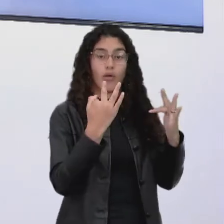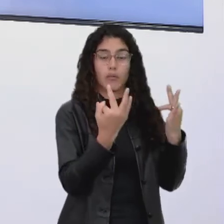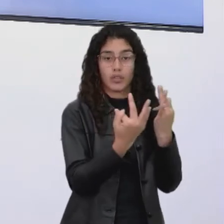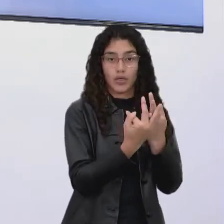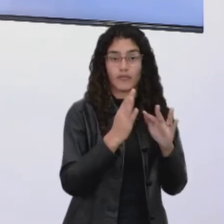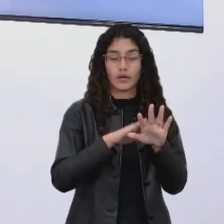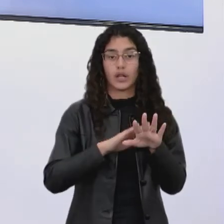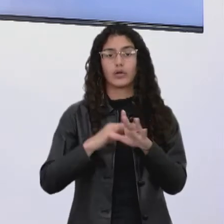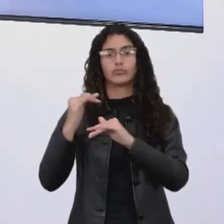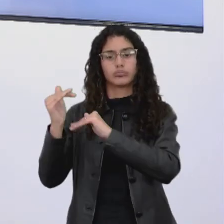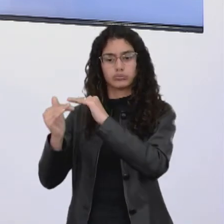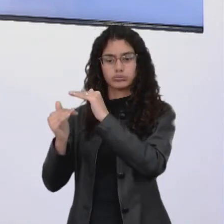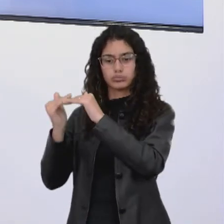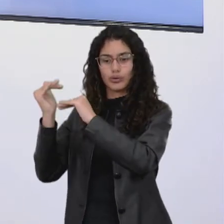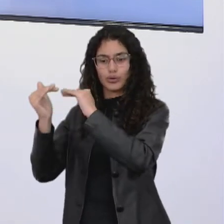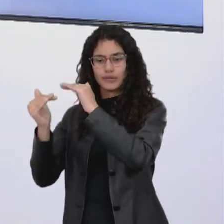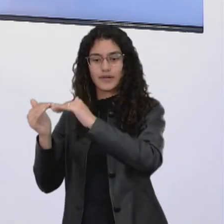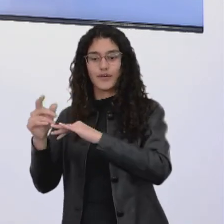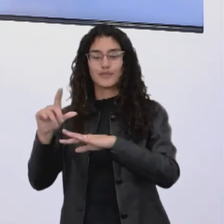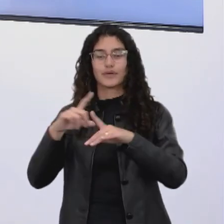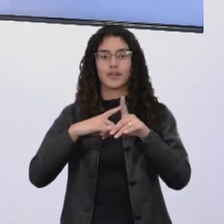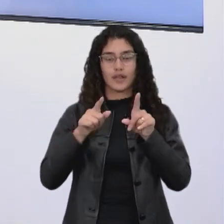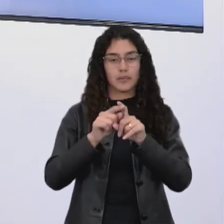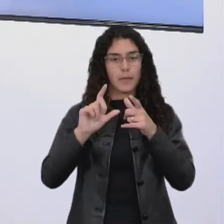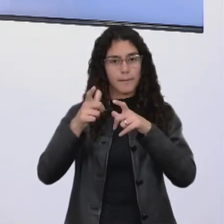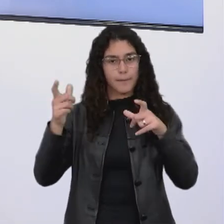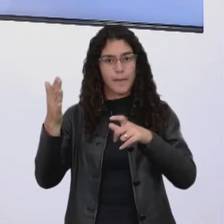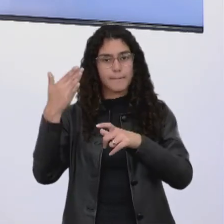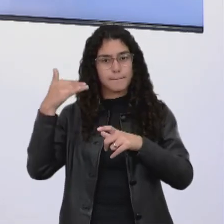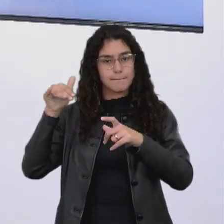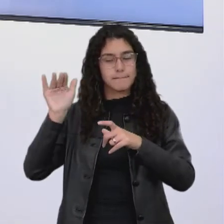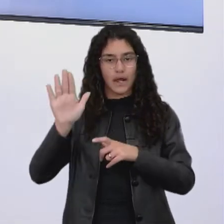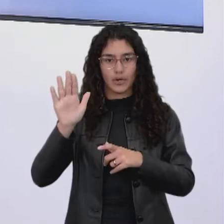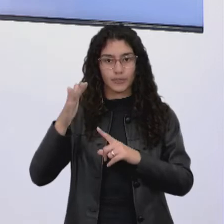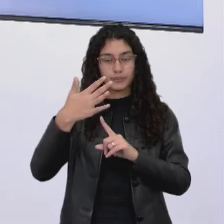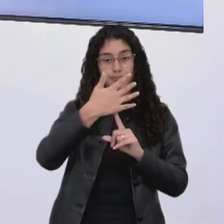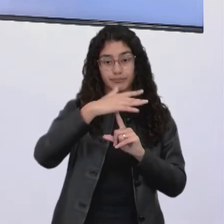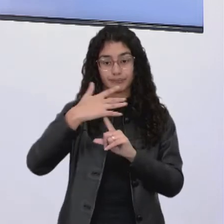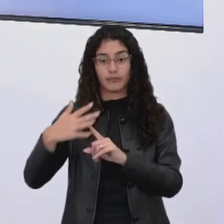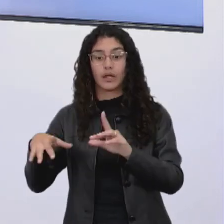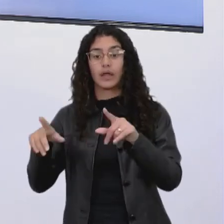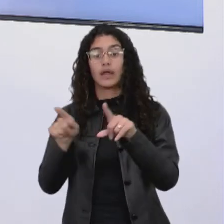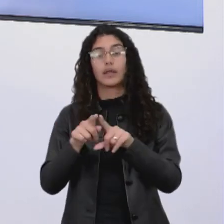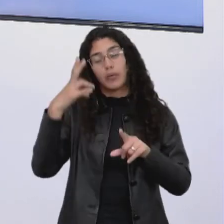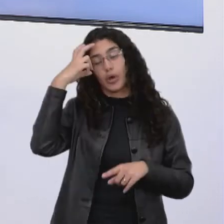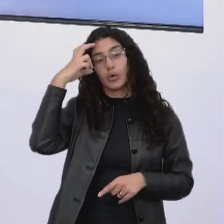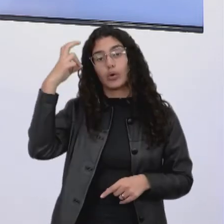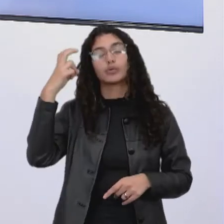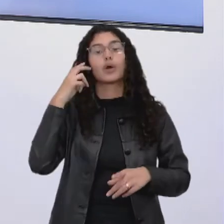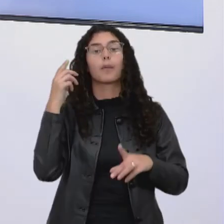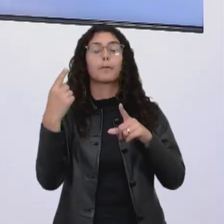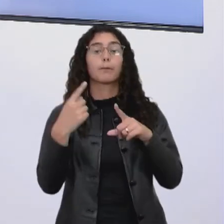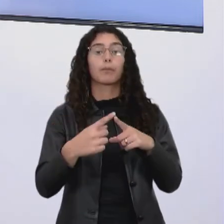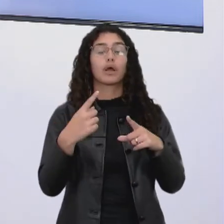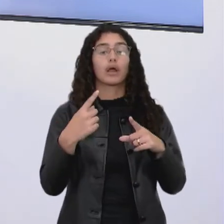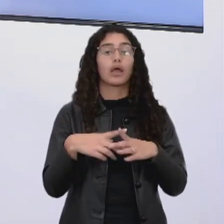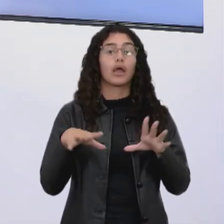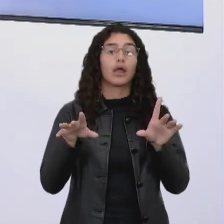sobre um processo que justamente agride muito menos o meio ambiente, né? E cultural, porque você está